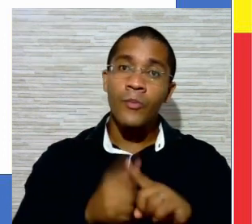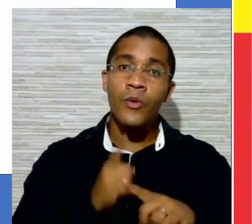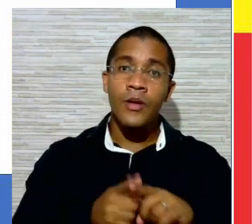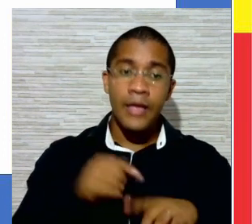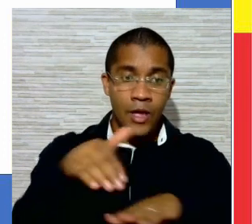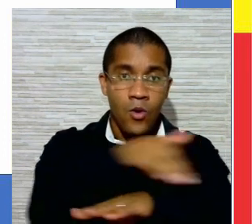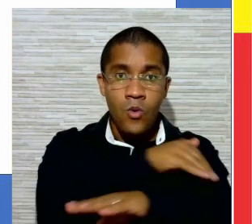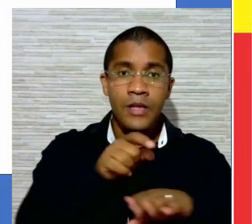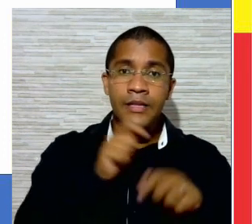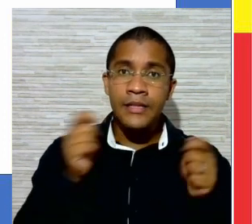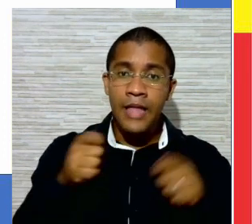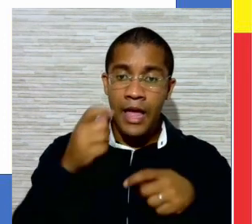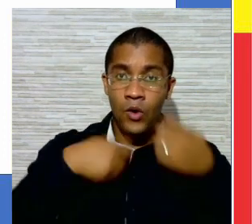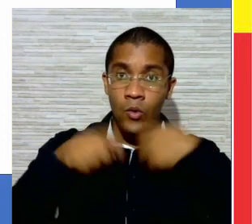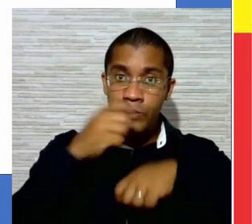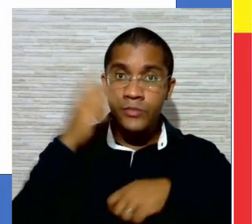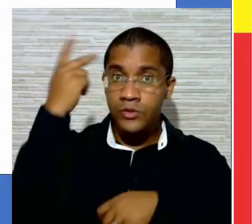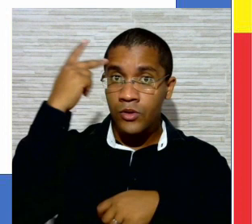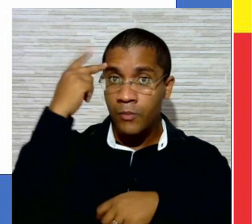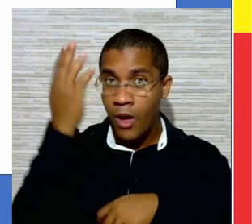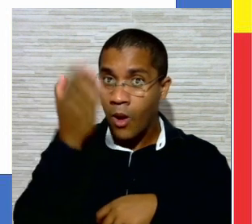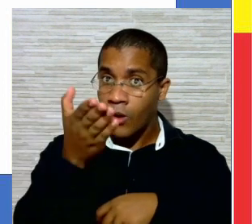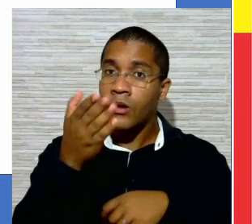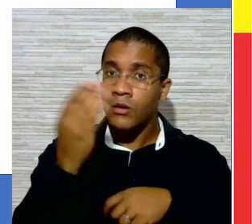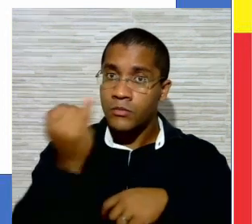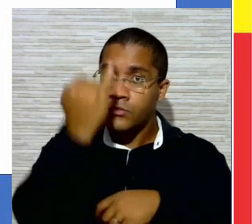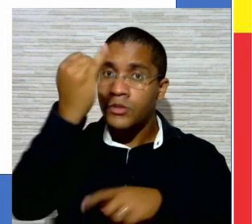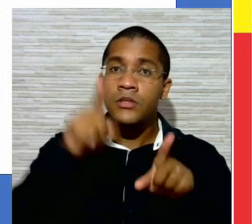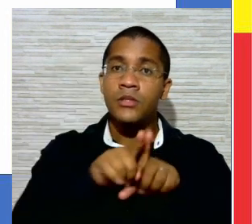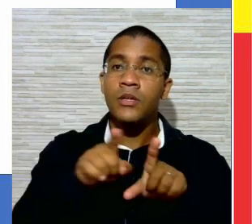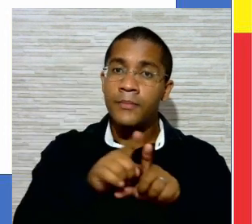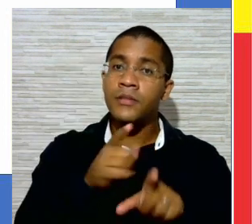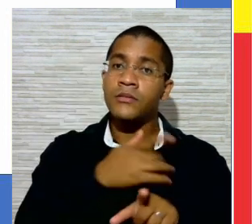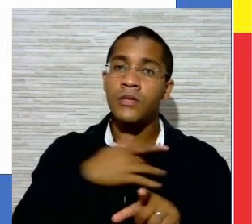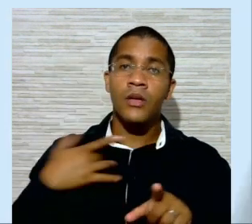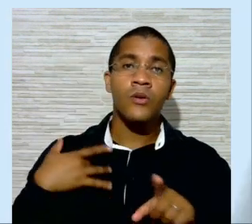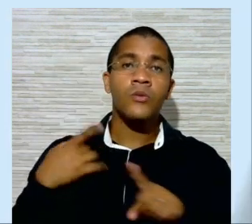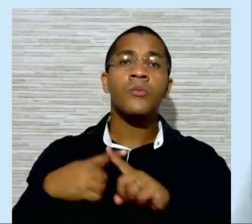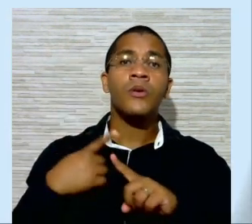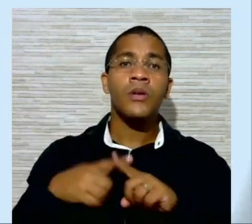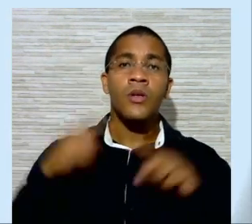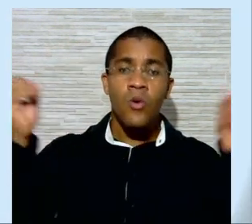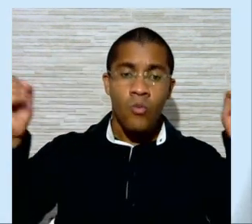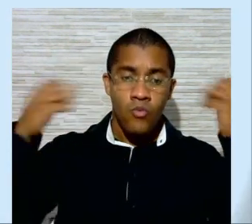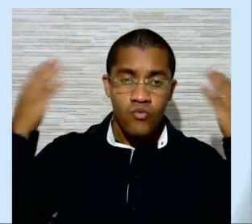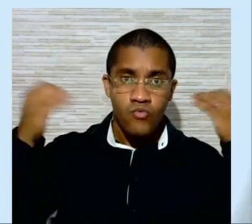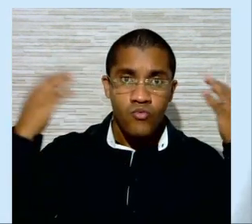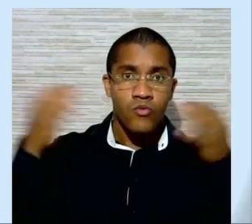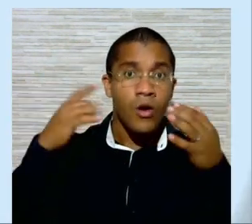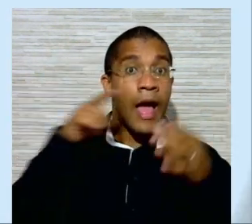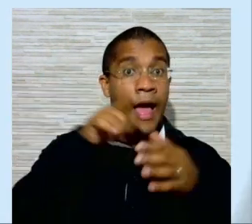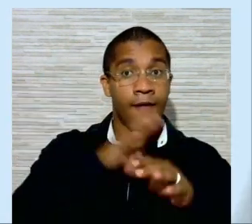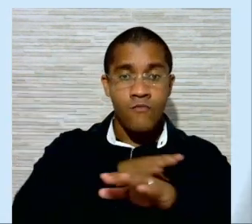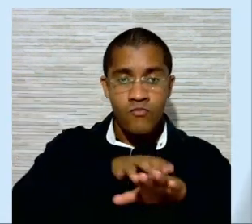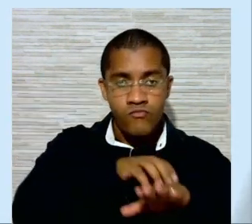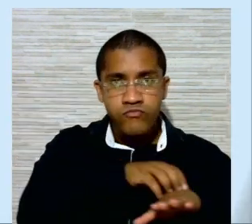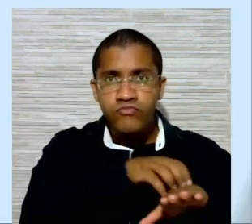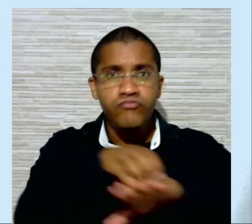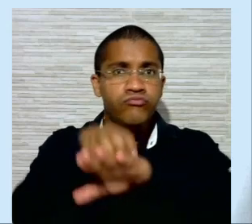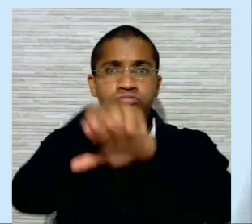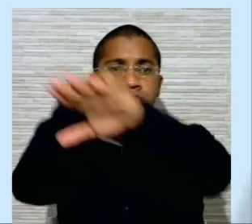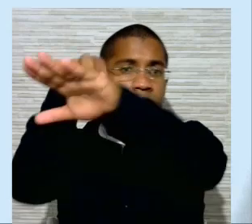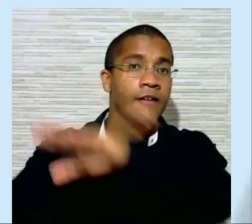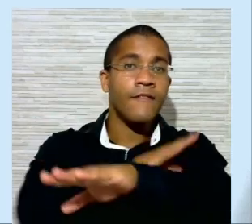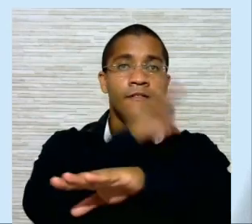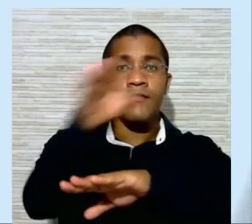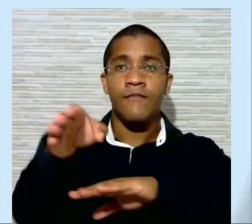importante para a economia de São Paulo, ela é importante também para a saúde, né, porque muitas ambulâncias trafegam essa via, tá? É